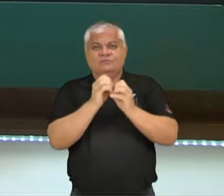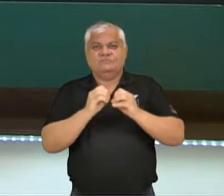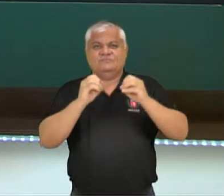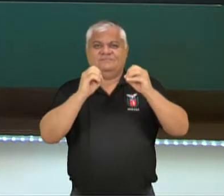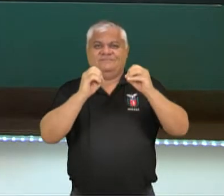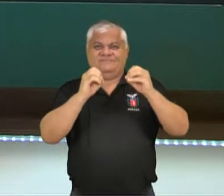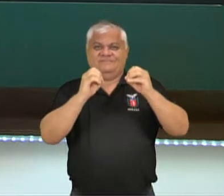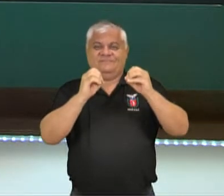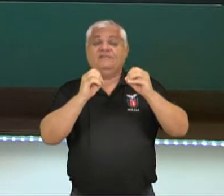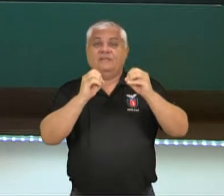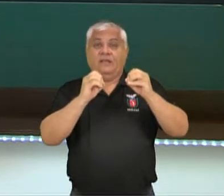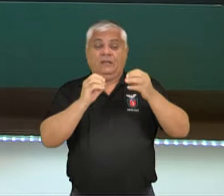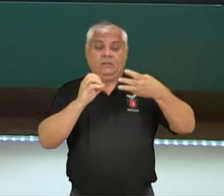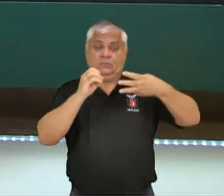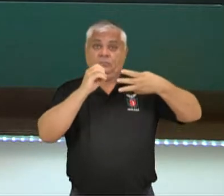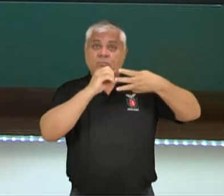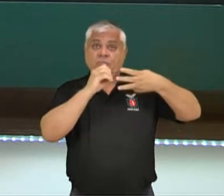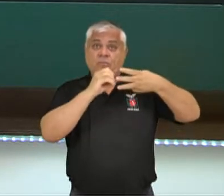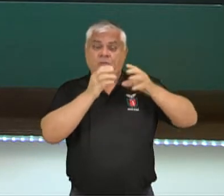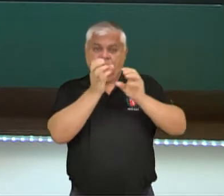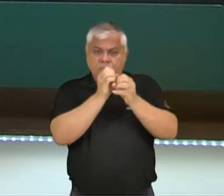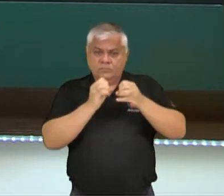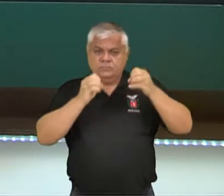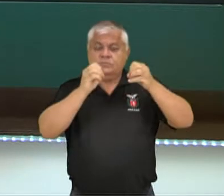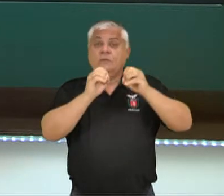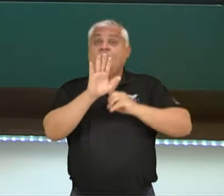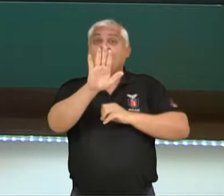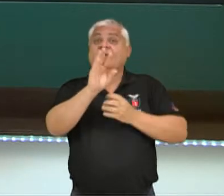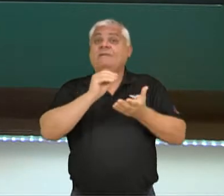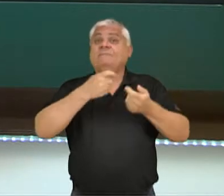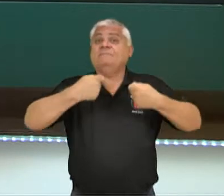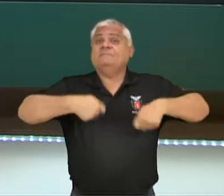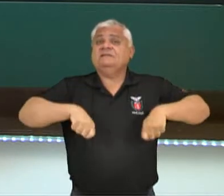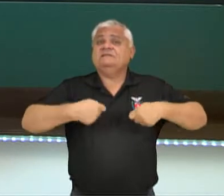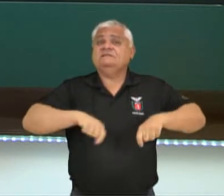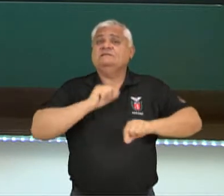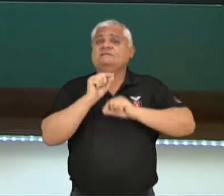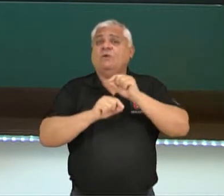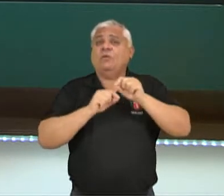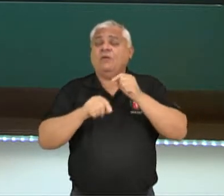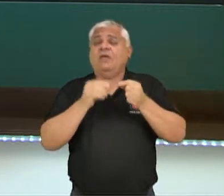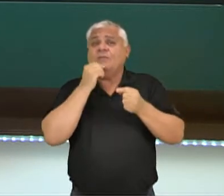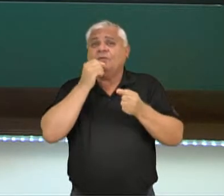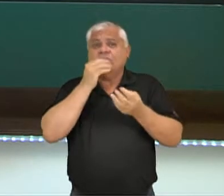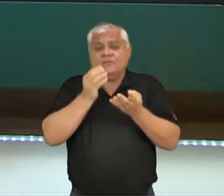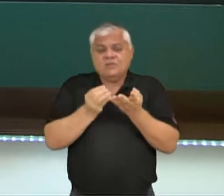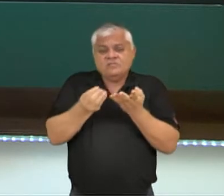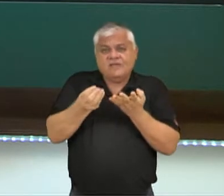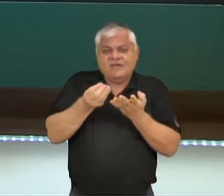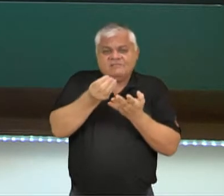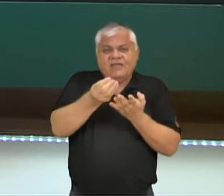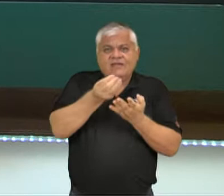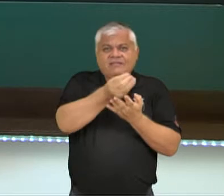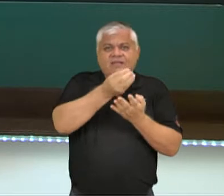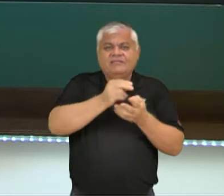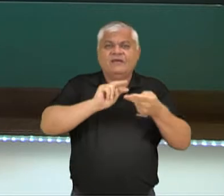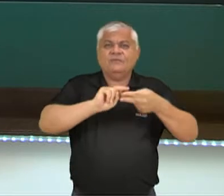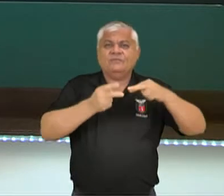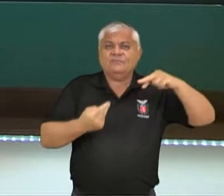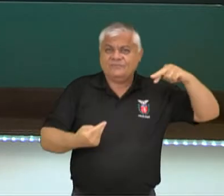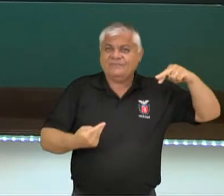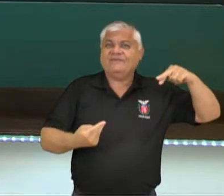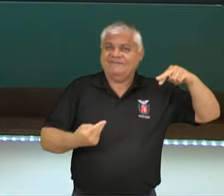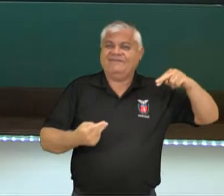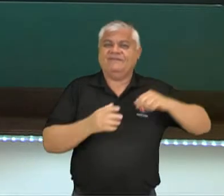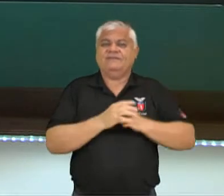se dividir sem replicar o material genético, porque ela precisa distribuir igualmente o DNA para as células filhas.